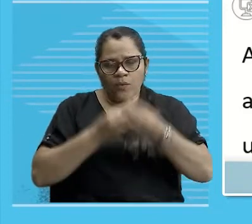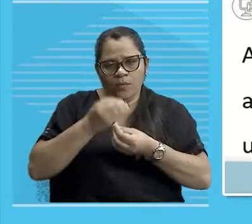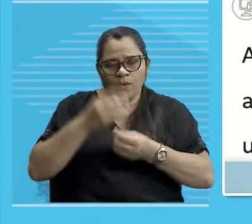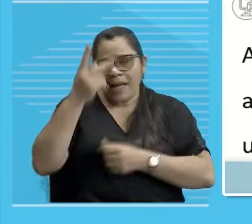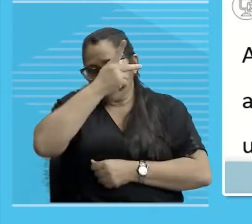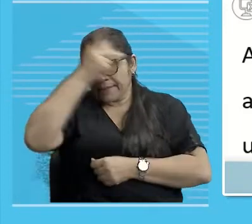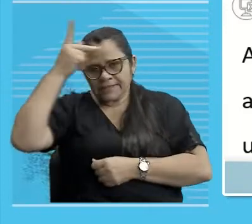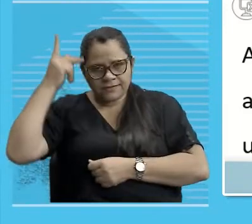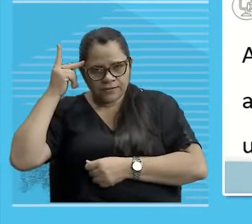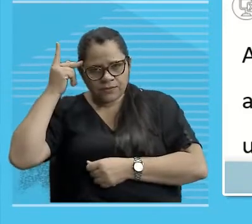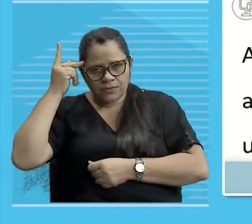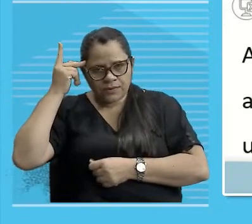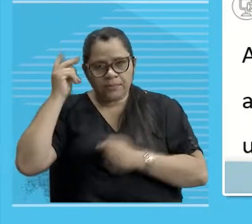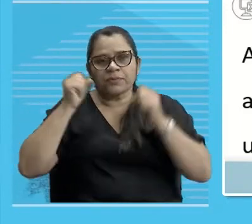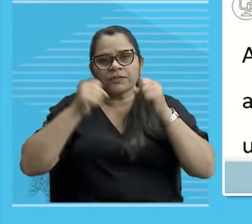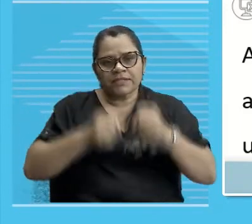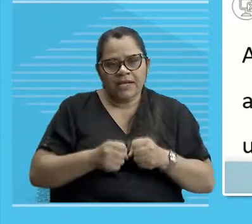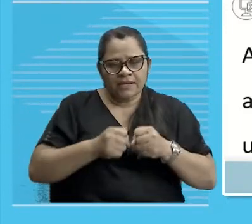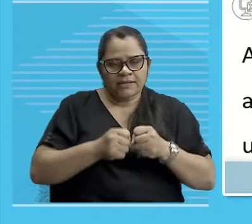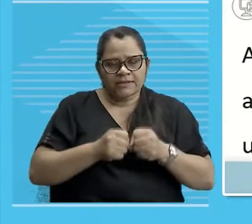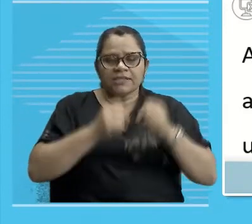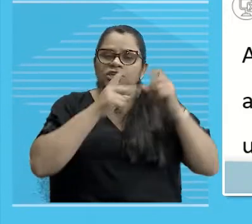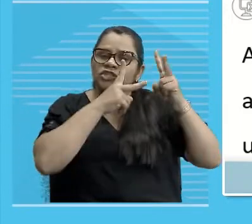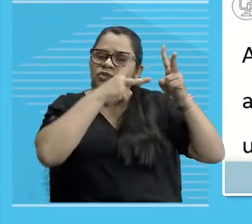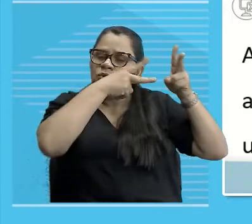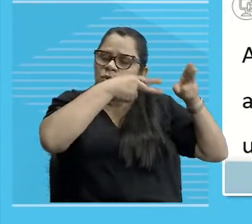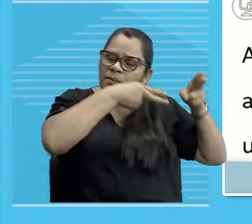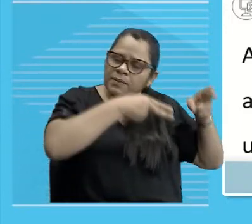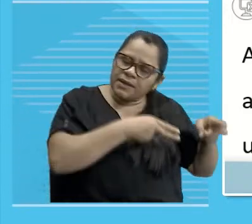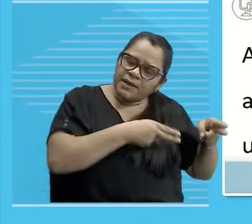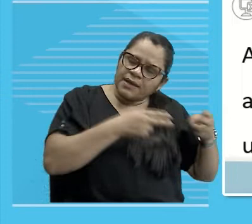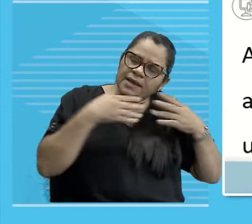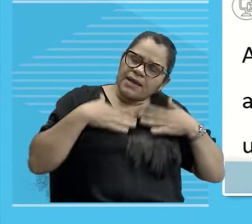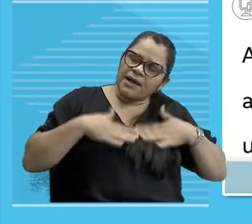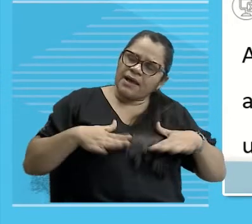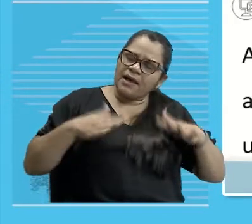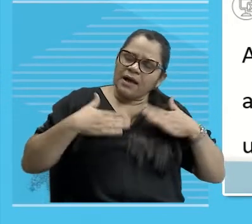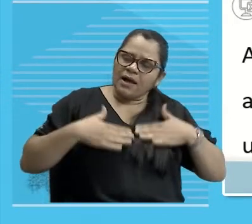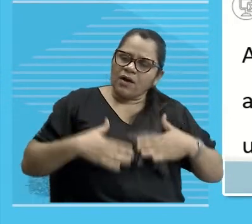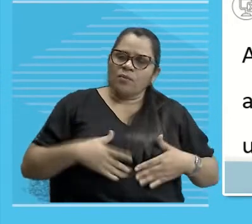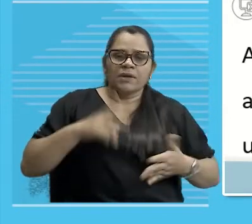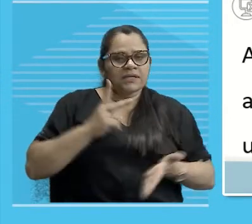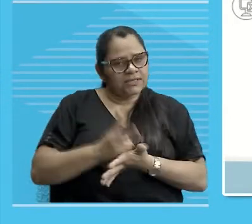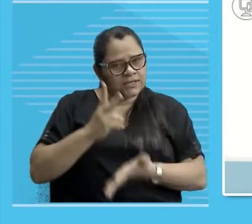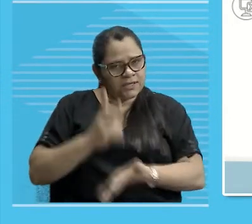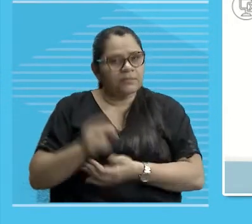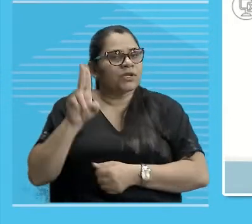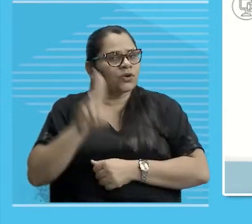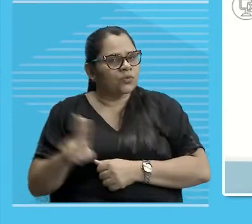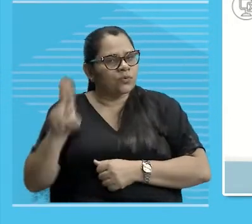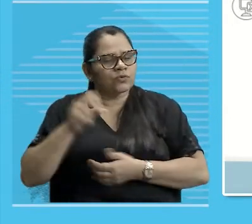indivíduo, pudesse ter um sono tranquilizador. Né? Sempre assim.